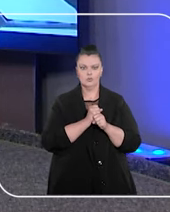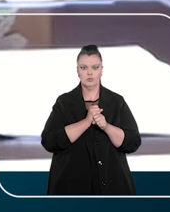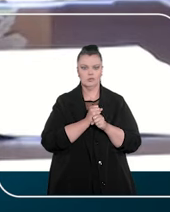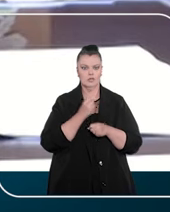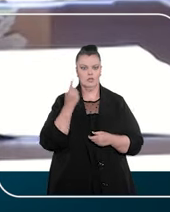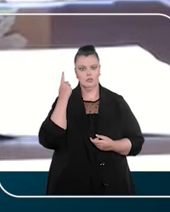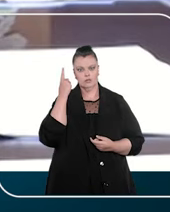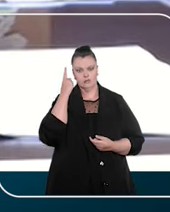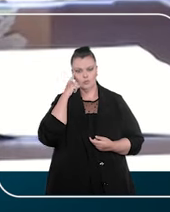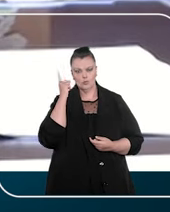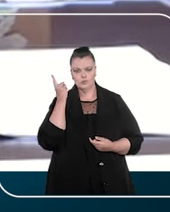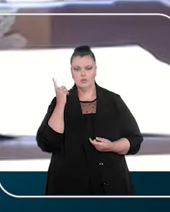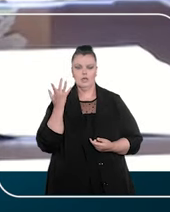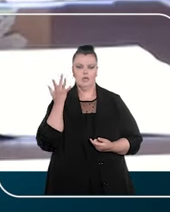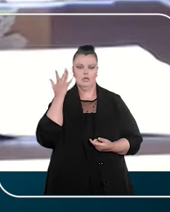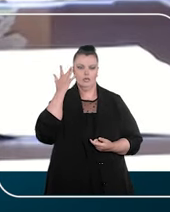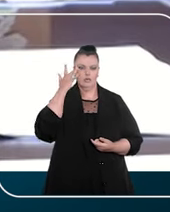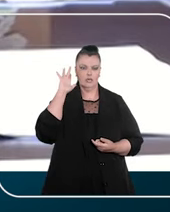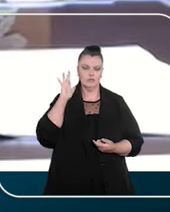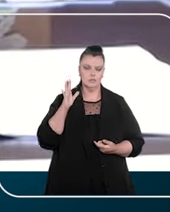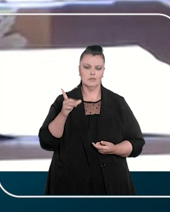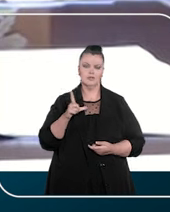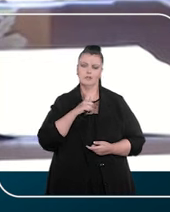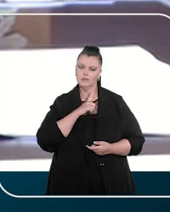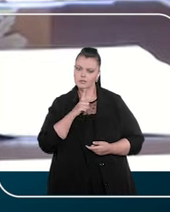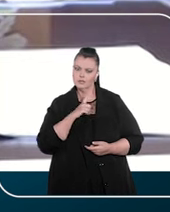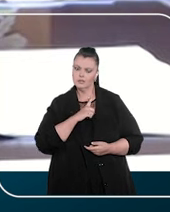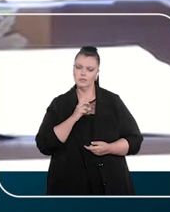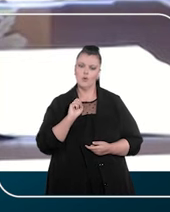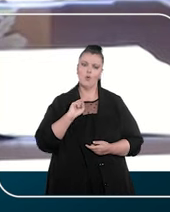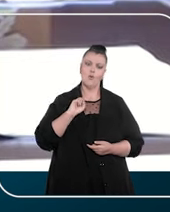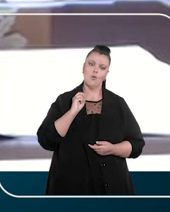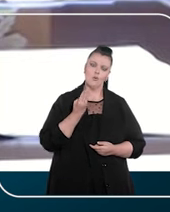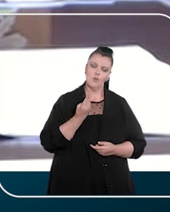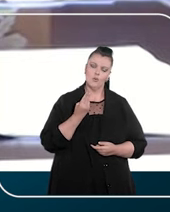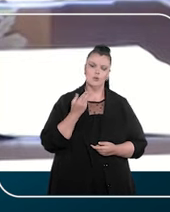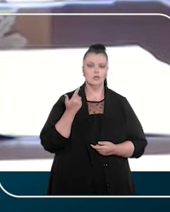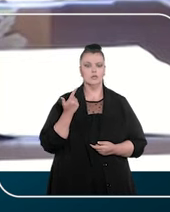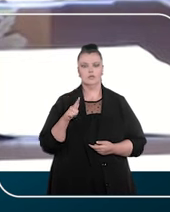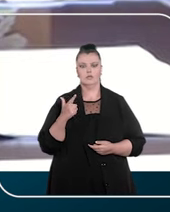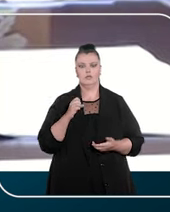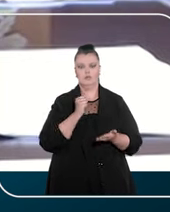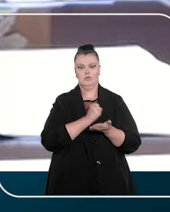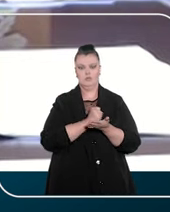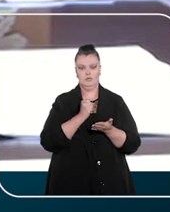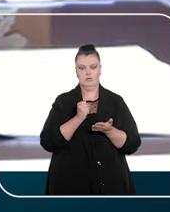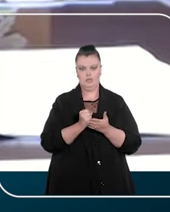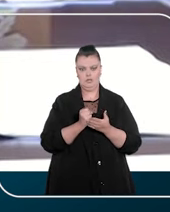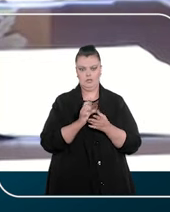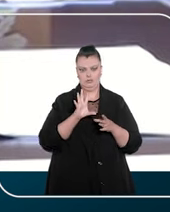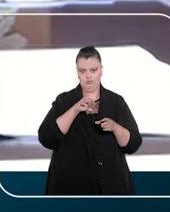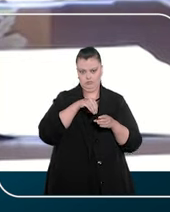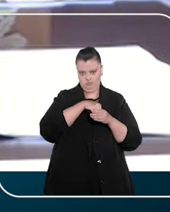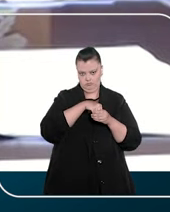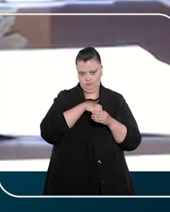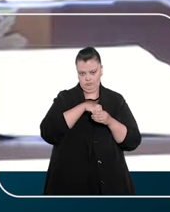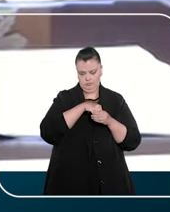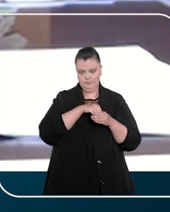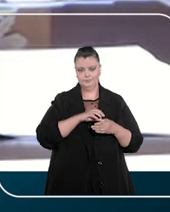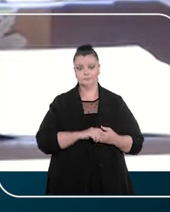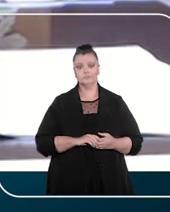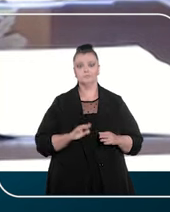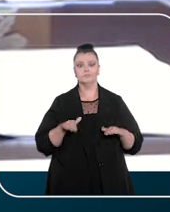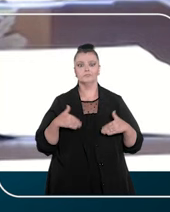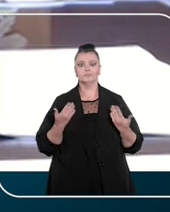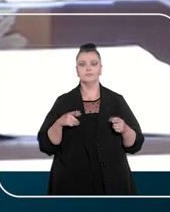sabia se havia ou não havia o contrato de conta corrente. E também tivemos isso aqui